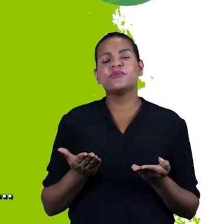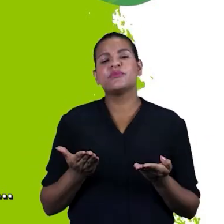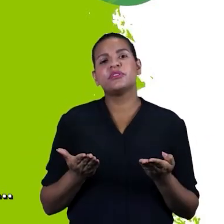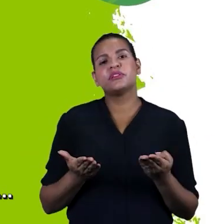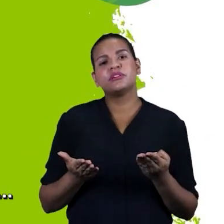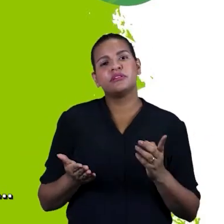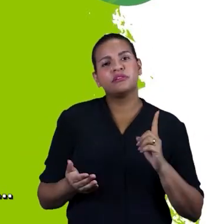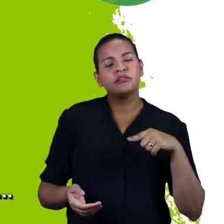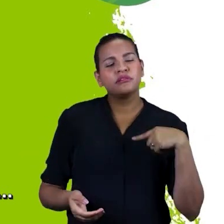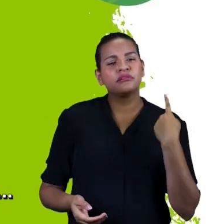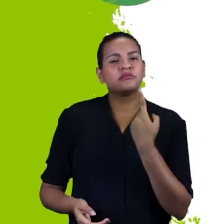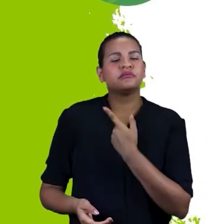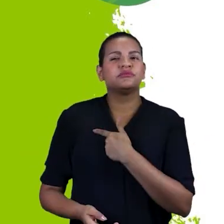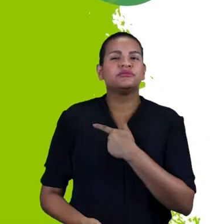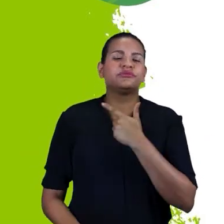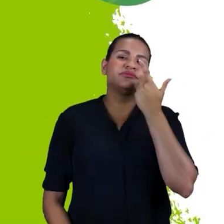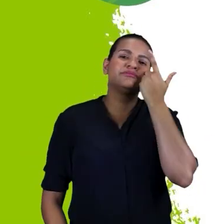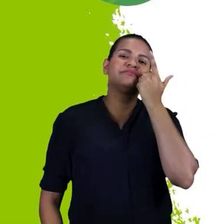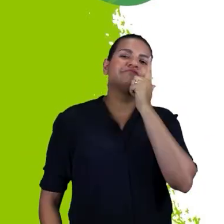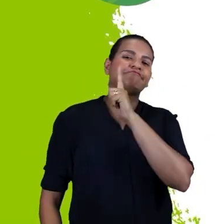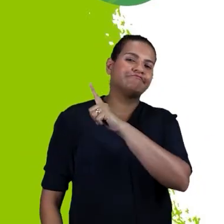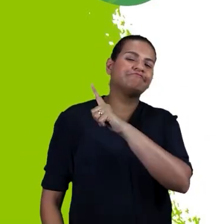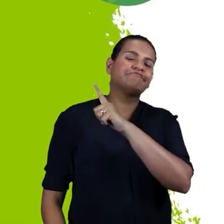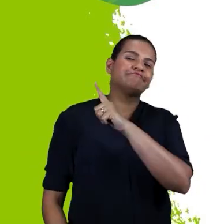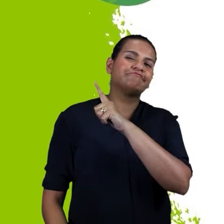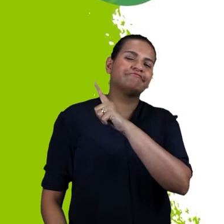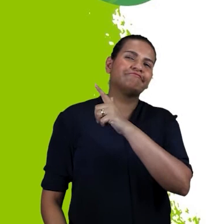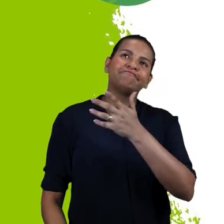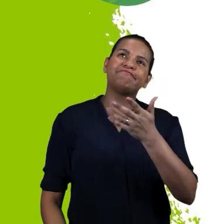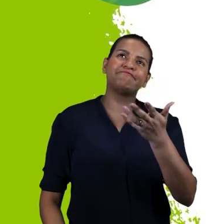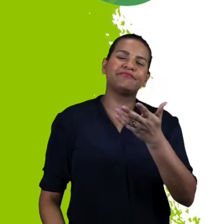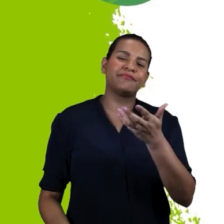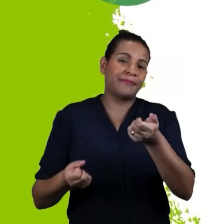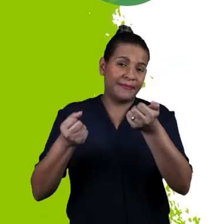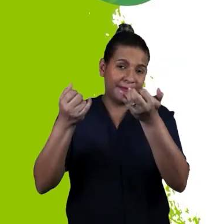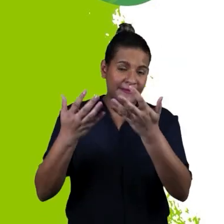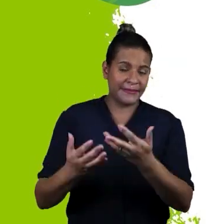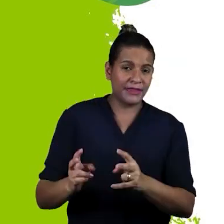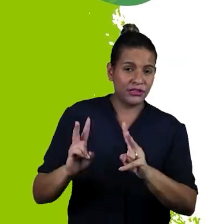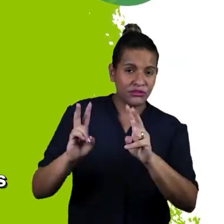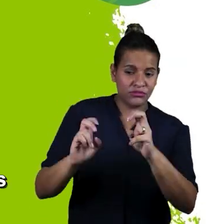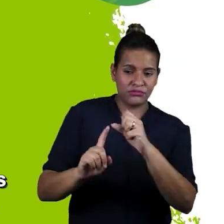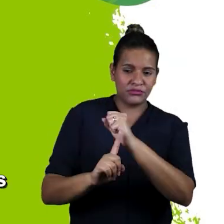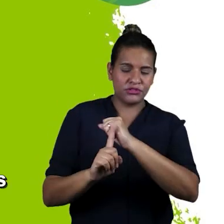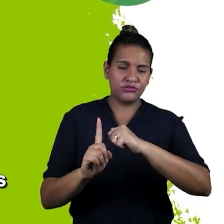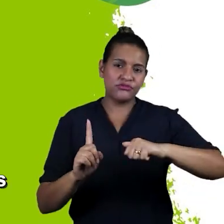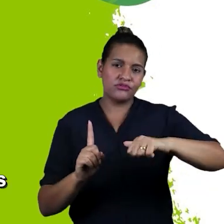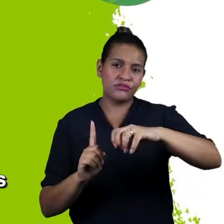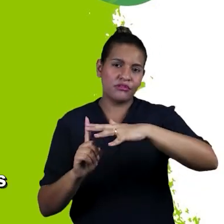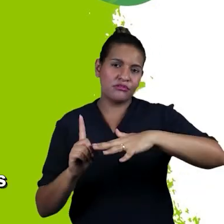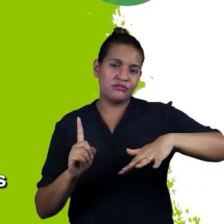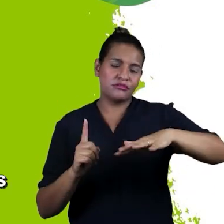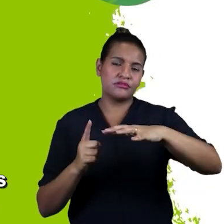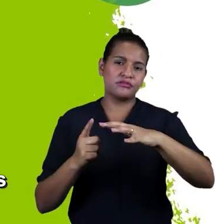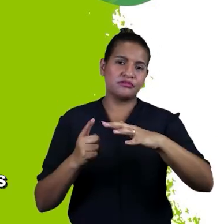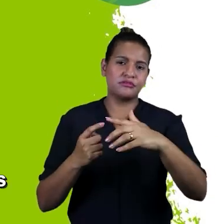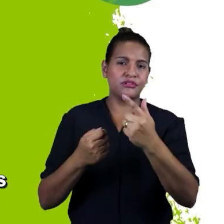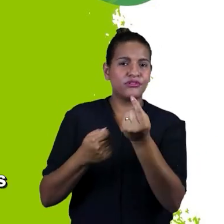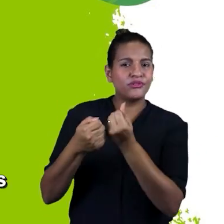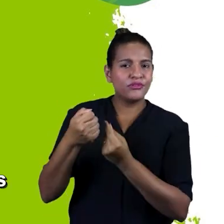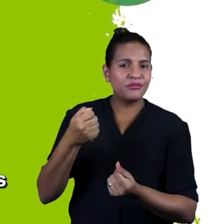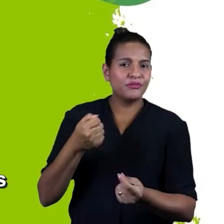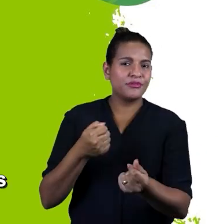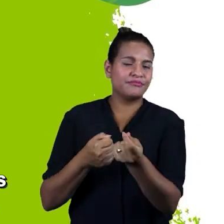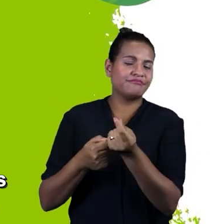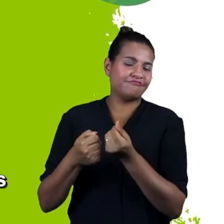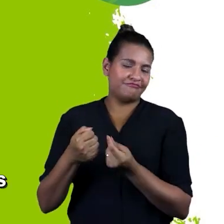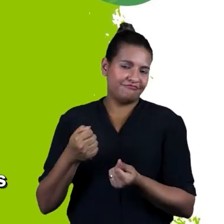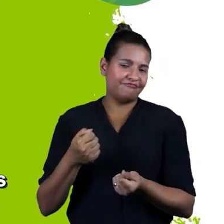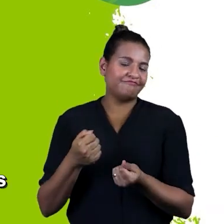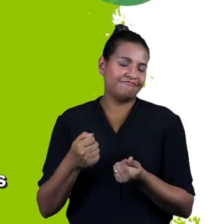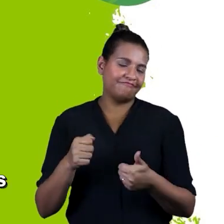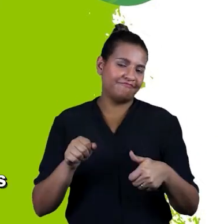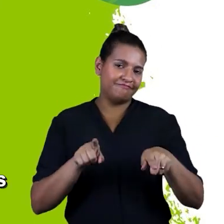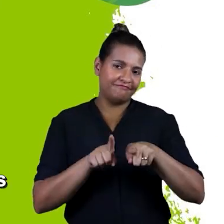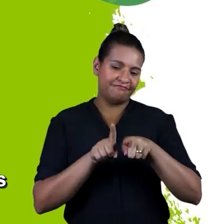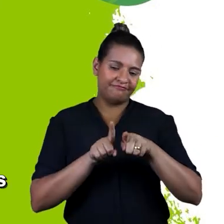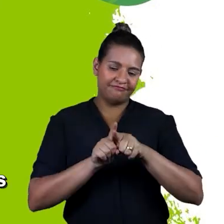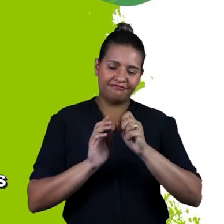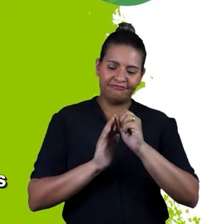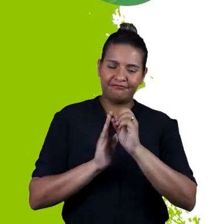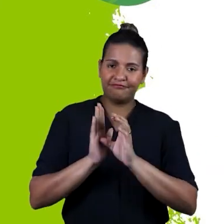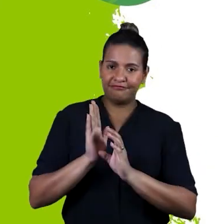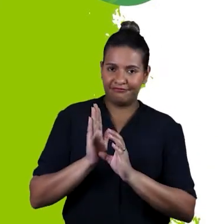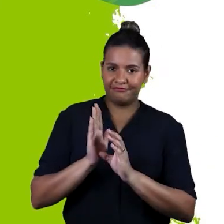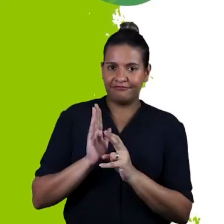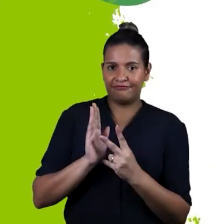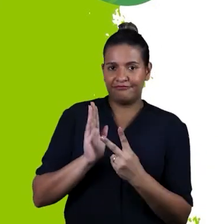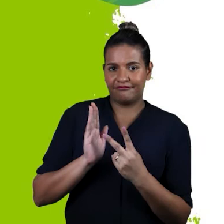já consegue... o acesso ou não à internet já diz muito sobre as condições socioeconômicas da